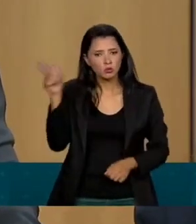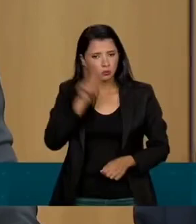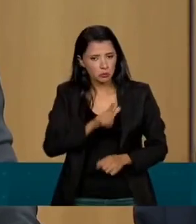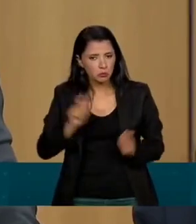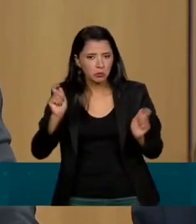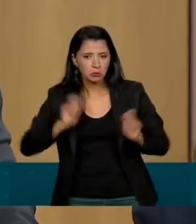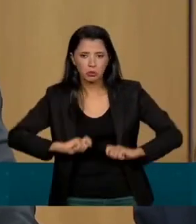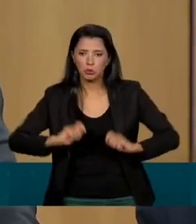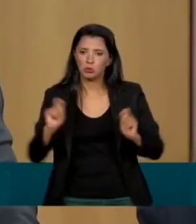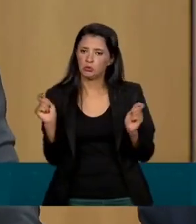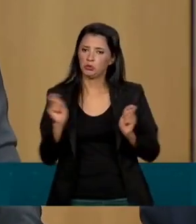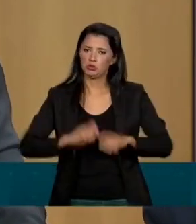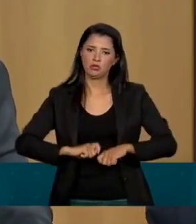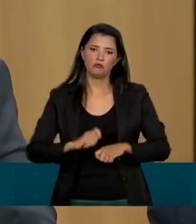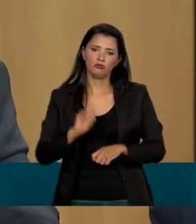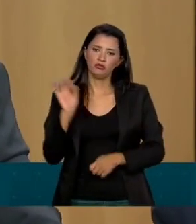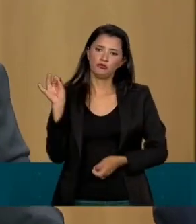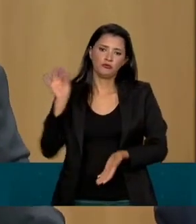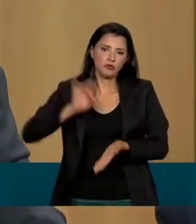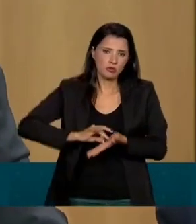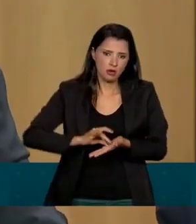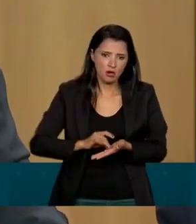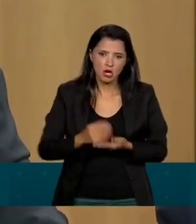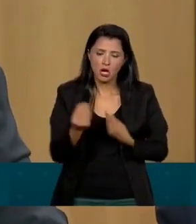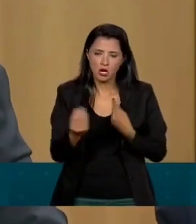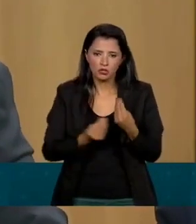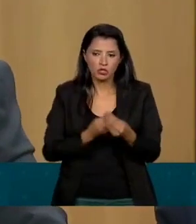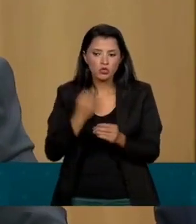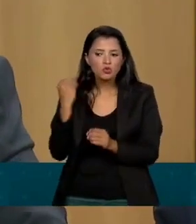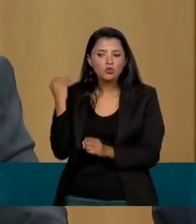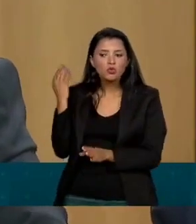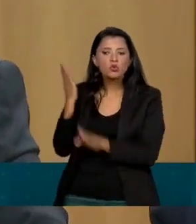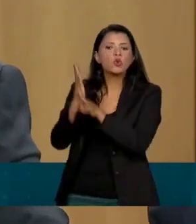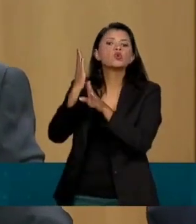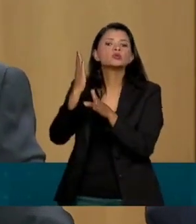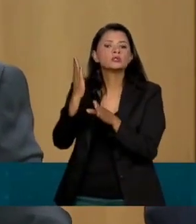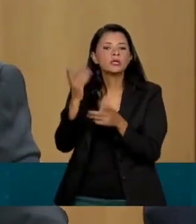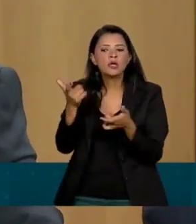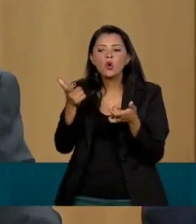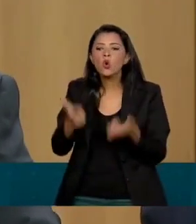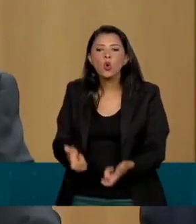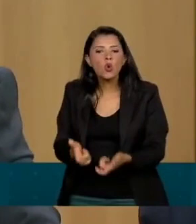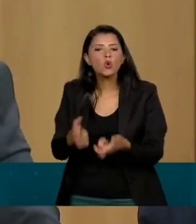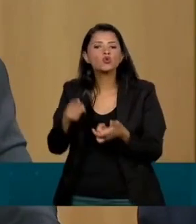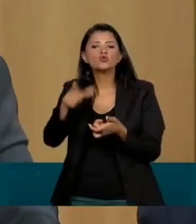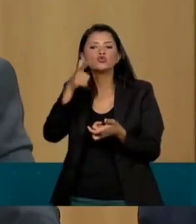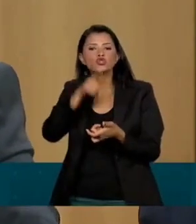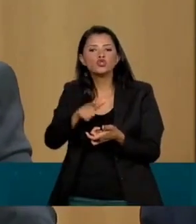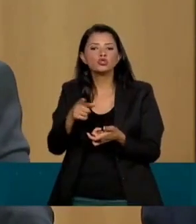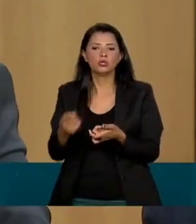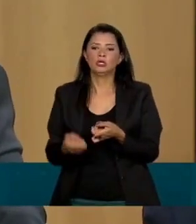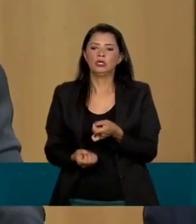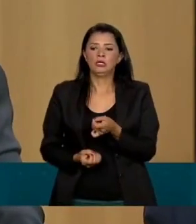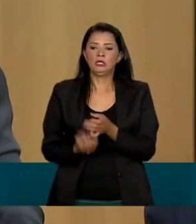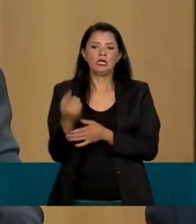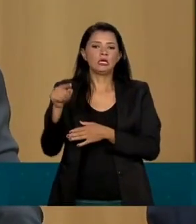consigamos, de fato, chegar à raiz, aos pilares que têm